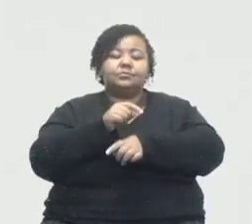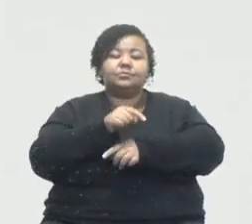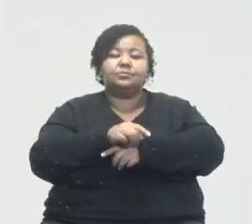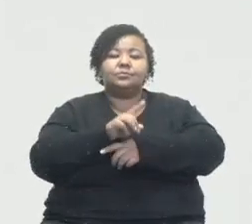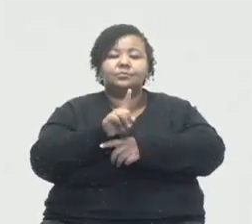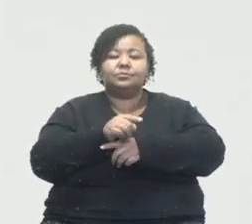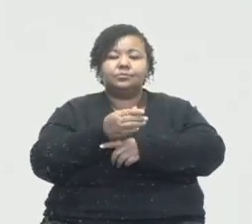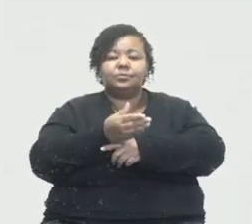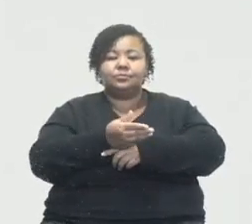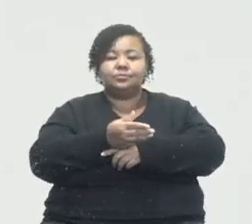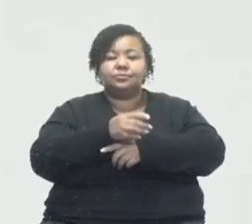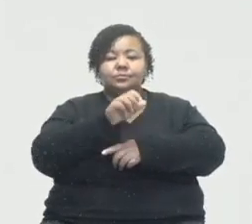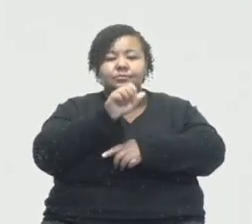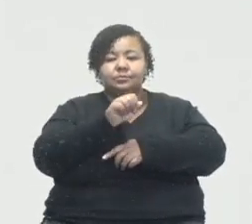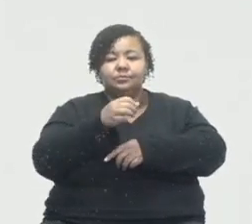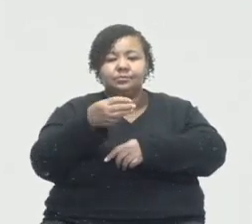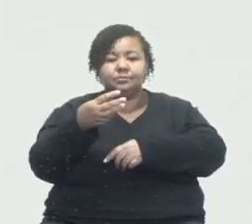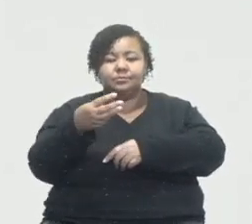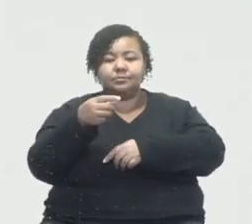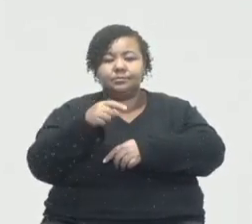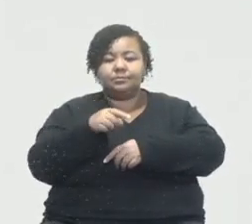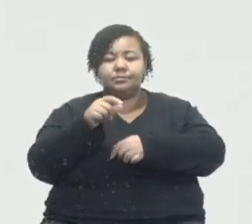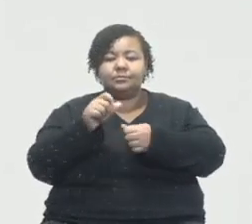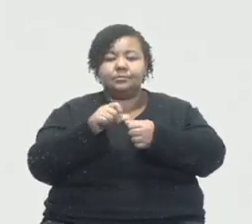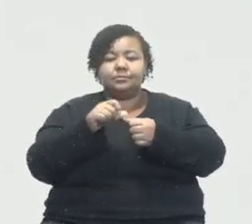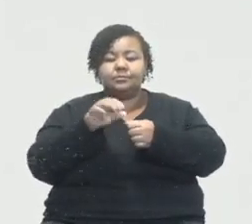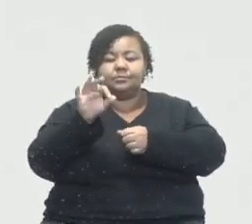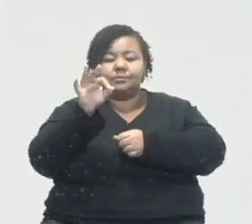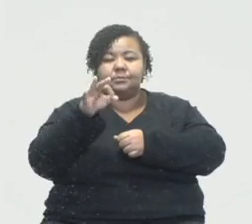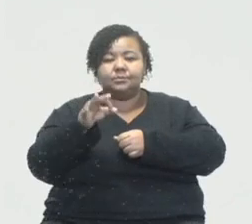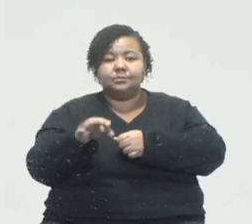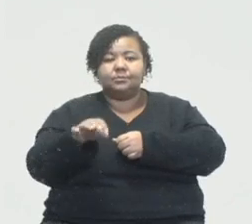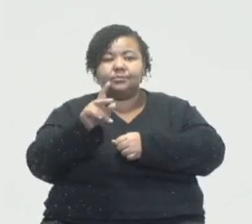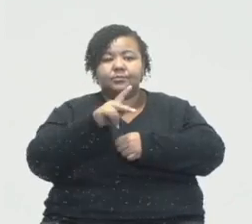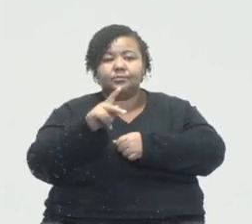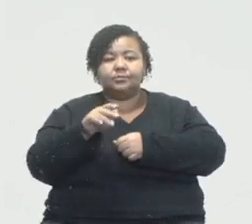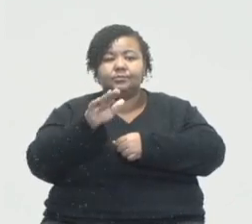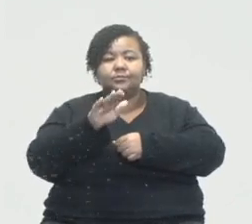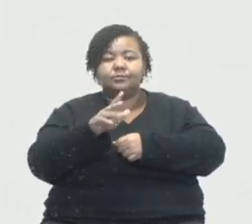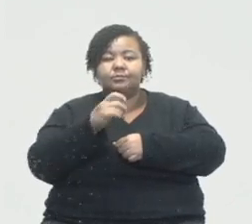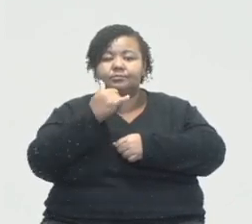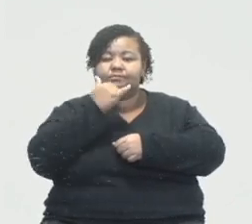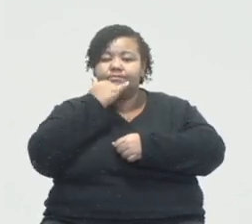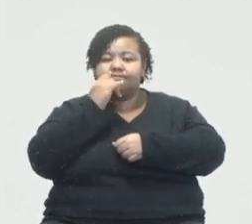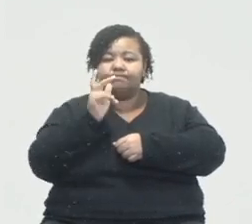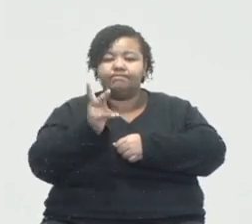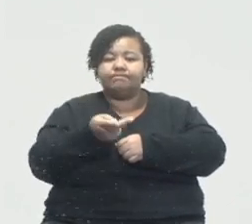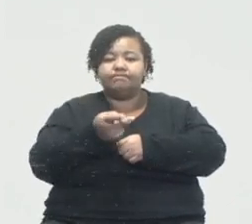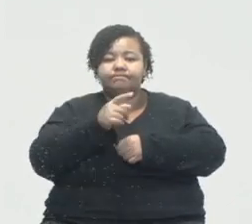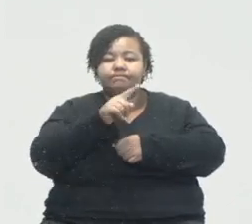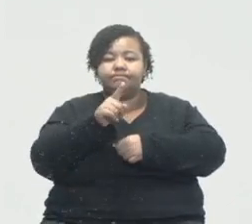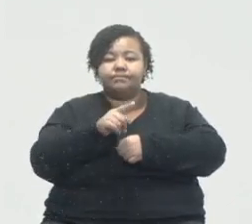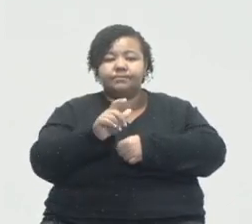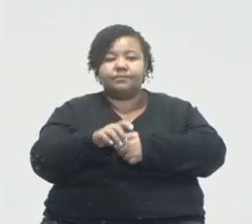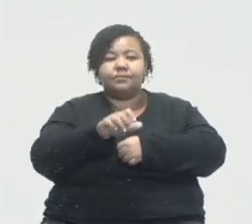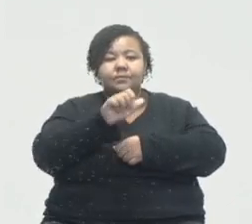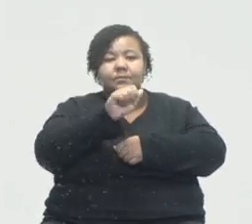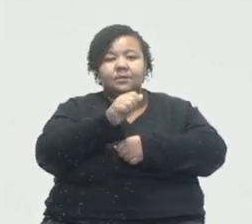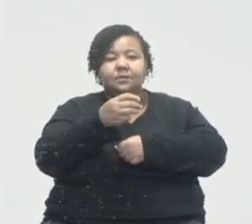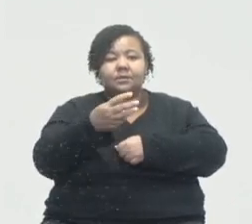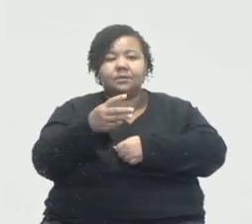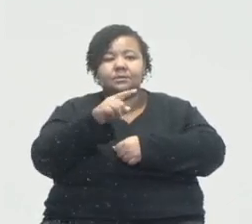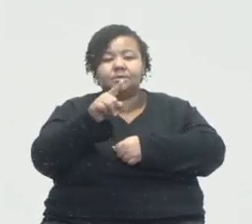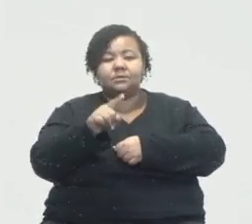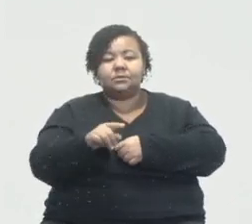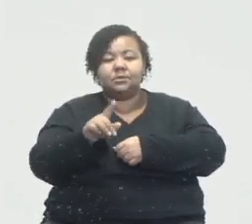meu A3, então aqui faço essa correção, né? A professora deixou aqui como Z. A3 é igual a